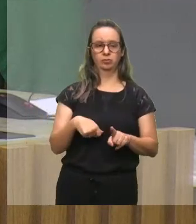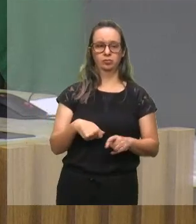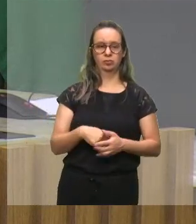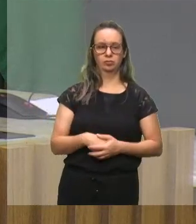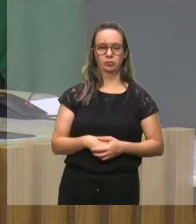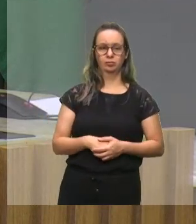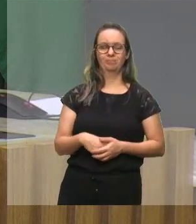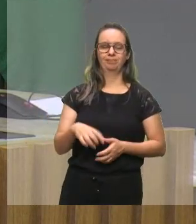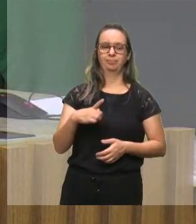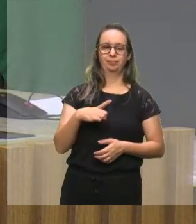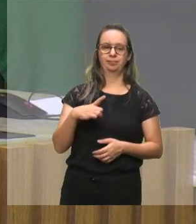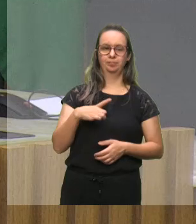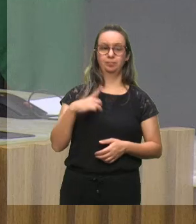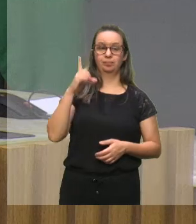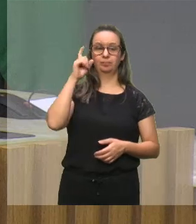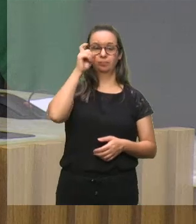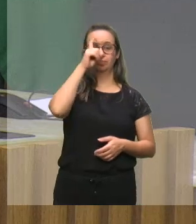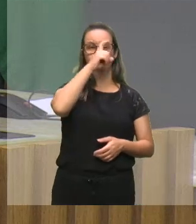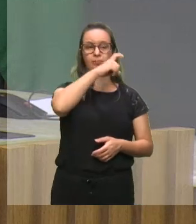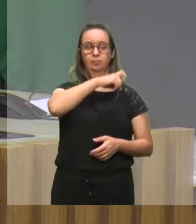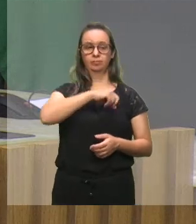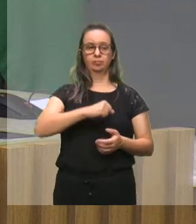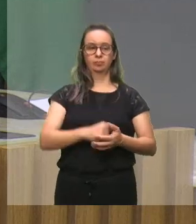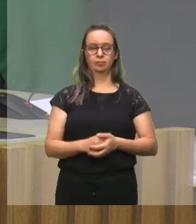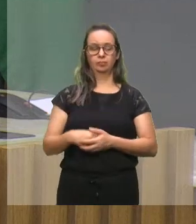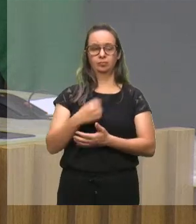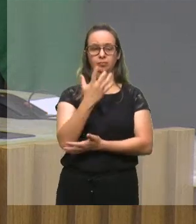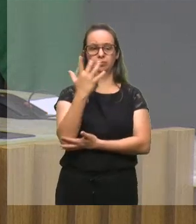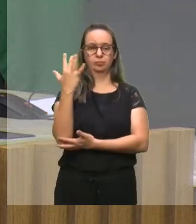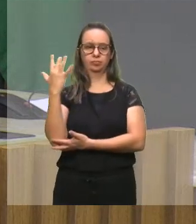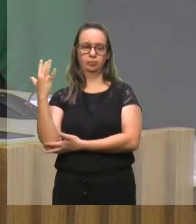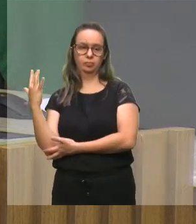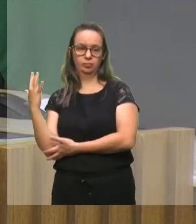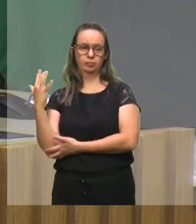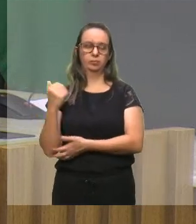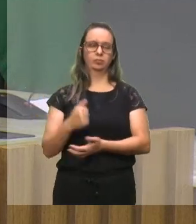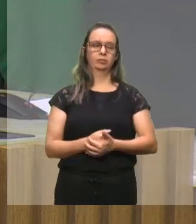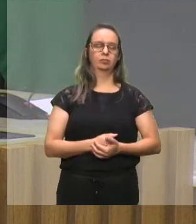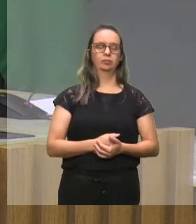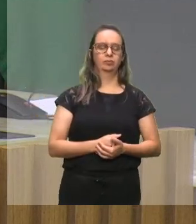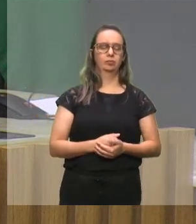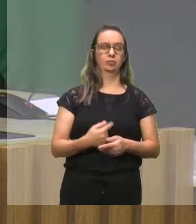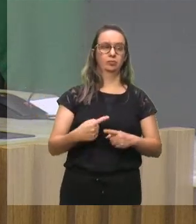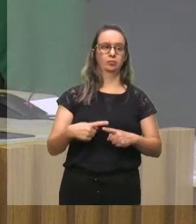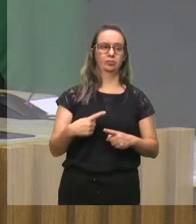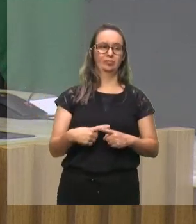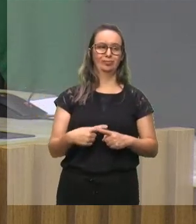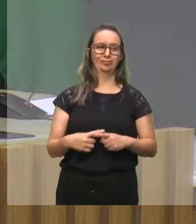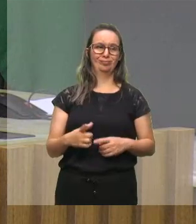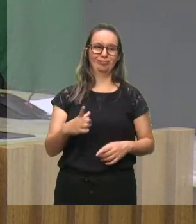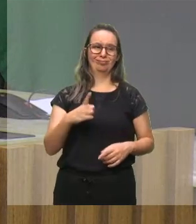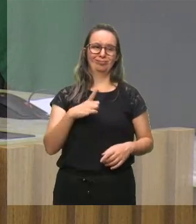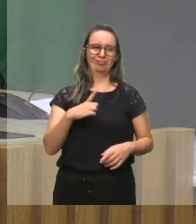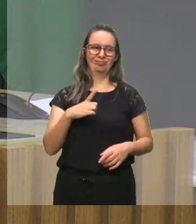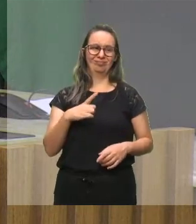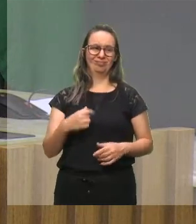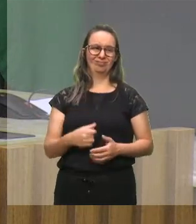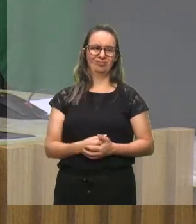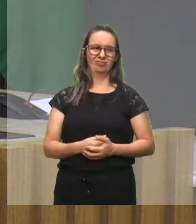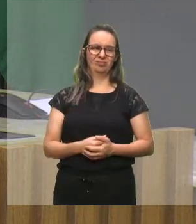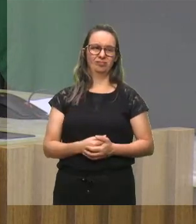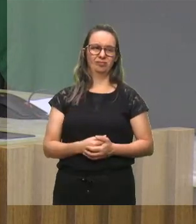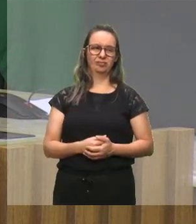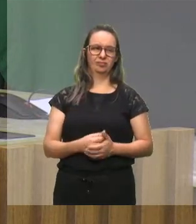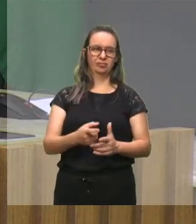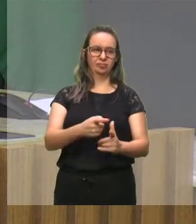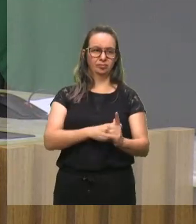tendo dificuldades junto à questão do meio ambiente, junto à secretaria, porque está tendo alguns descontos referente aos nossos